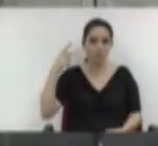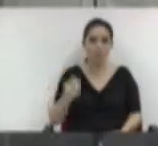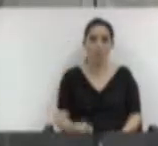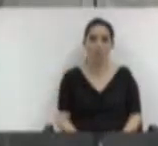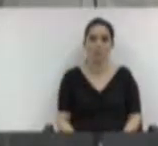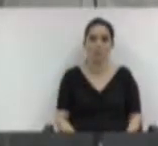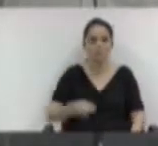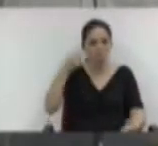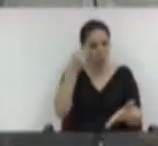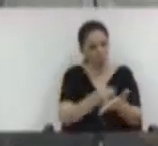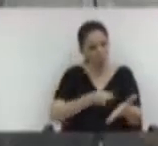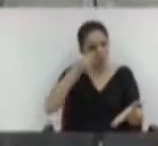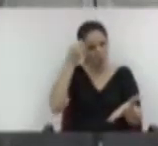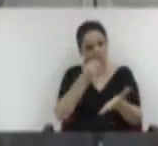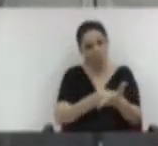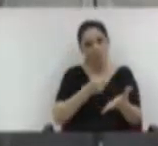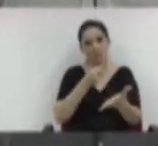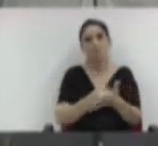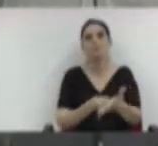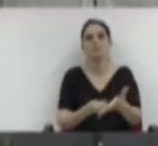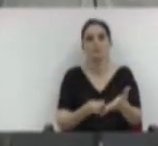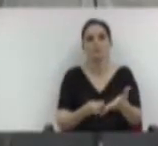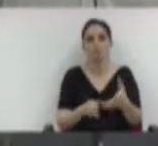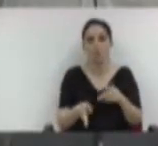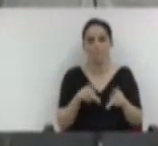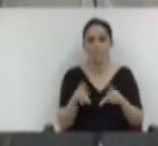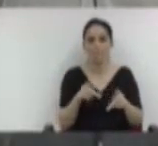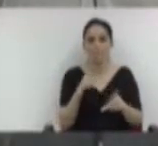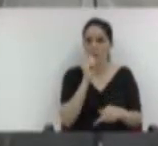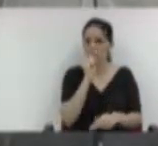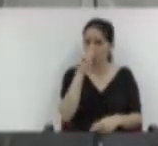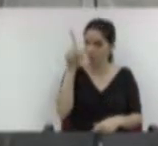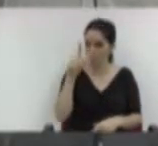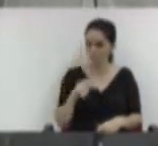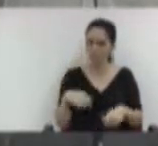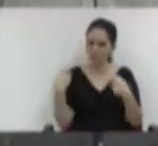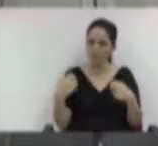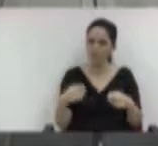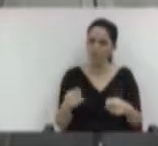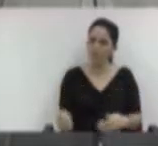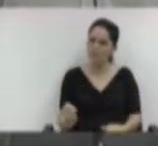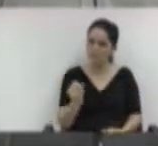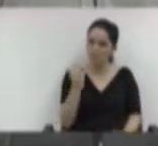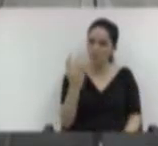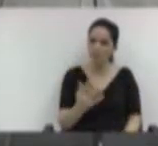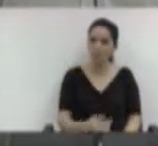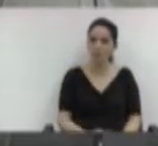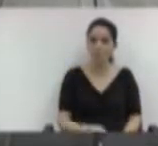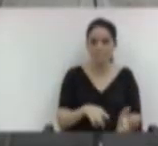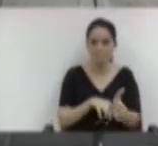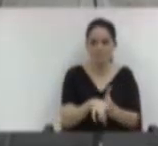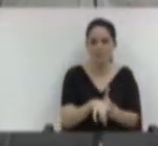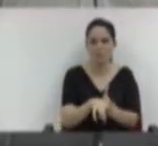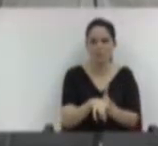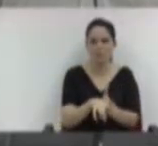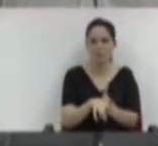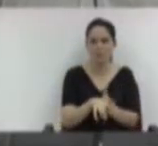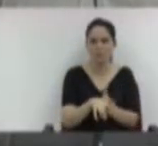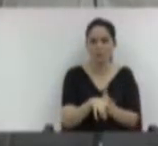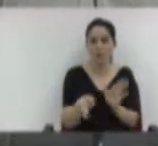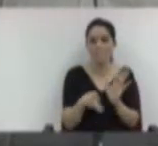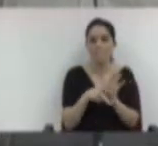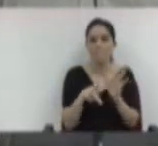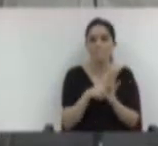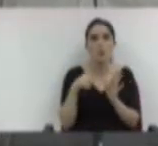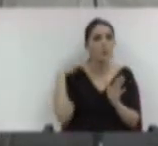em prol da população da cidade de Limeira. Isso é necessário. Perguntar é uma obrigação nossa.